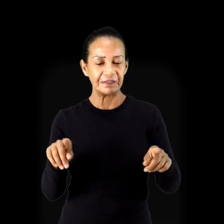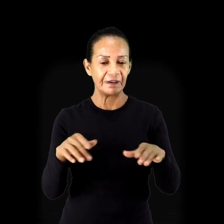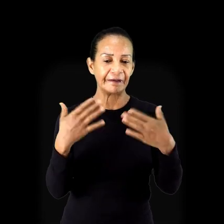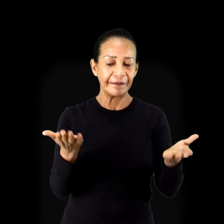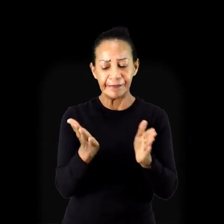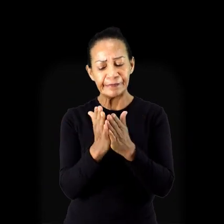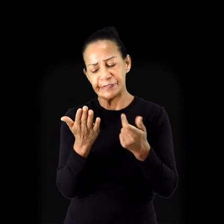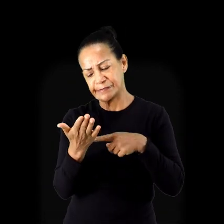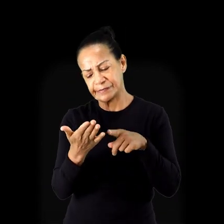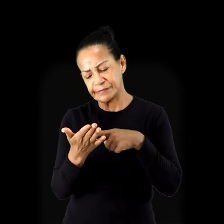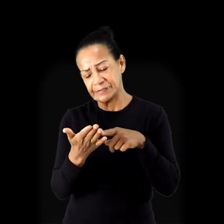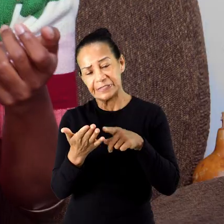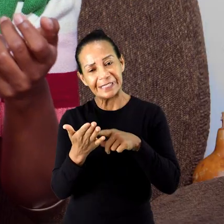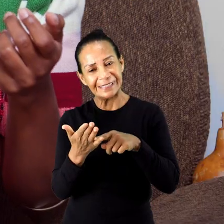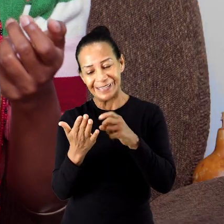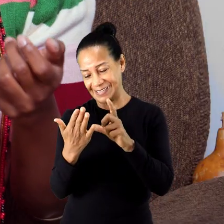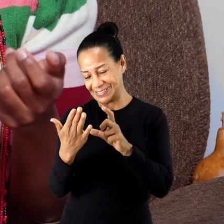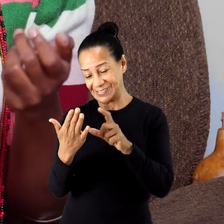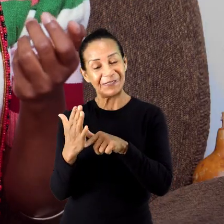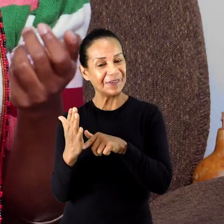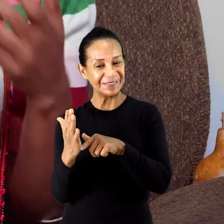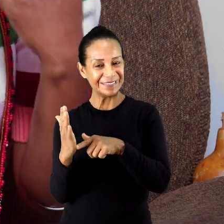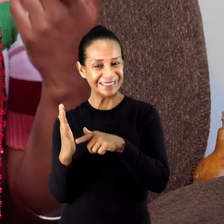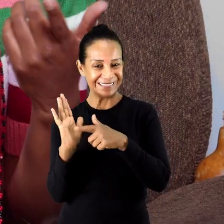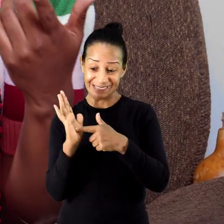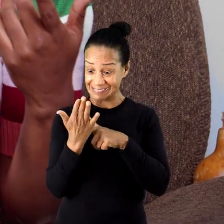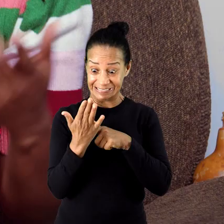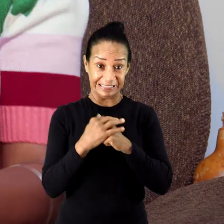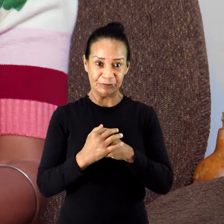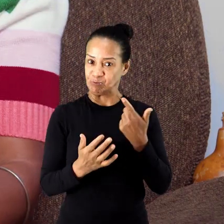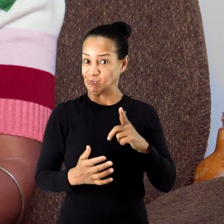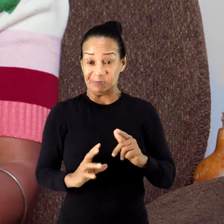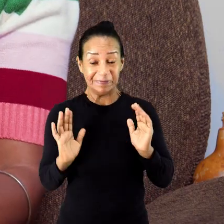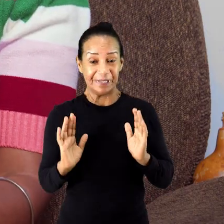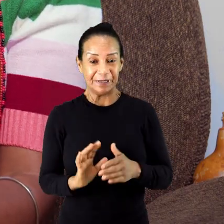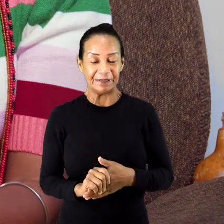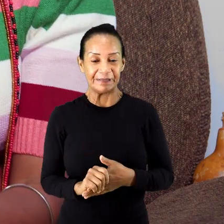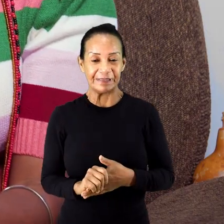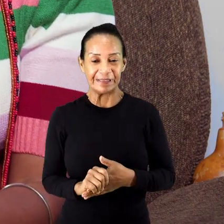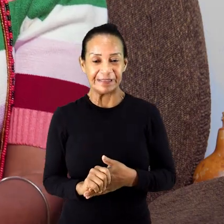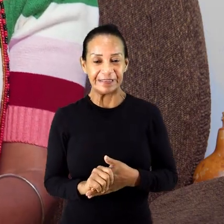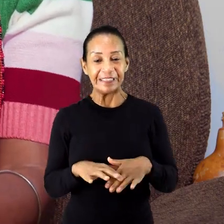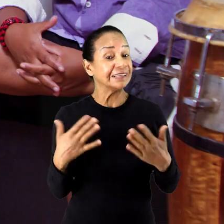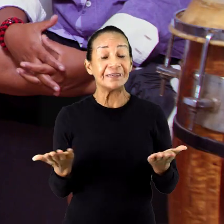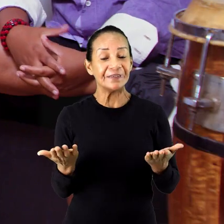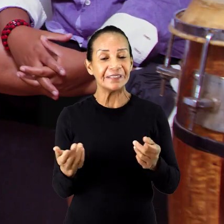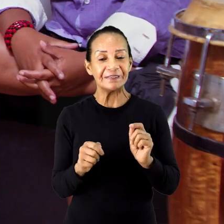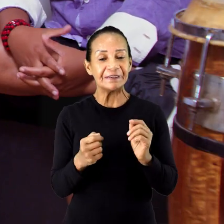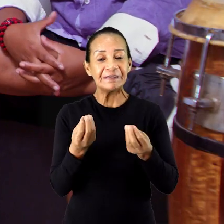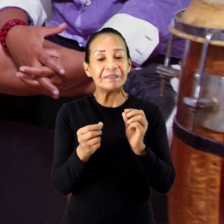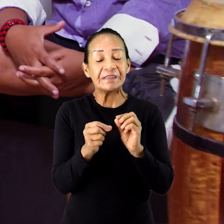editais? Cadê o portfólio? Cadê os registros, as fotos profissionais de vocês? Aí eu começo a olhar e falo, a gente não tem,